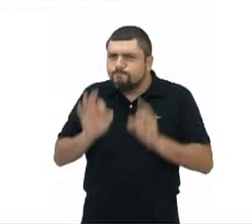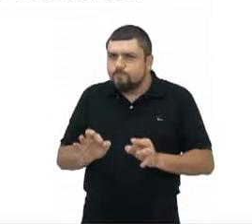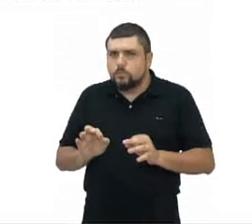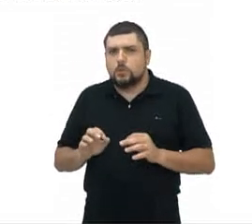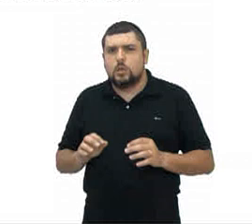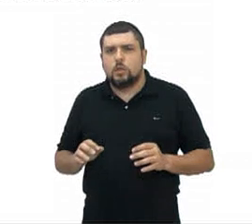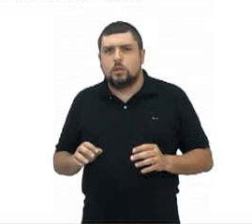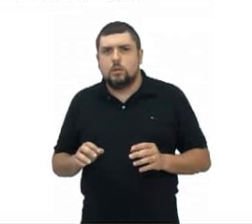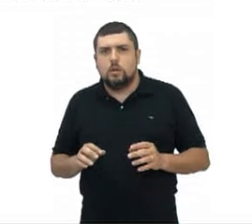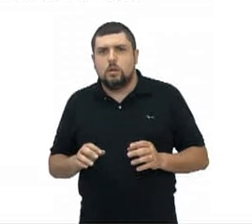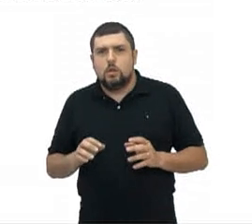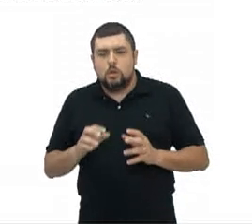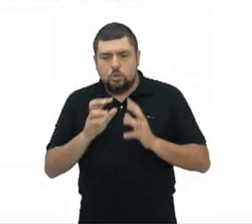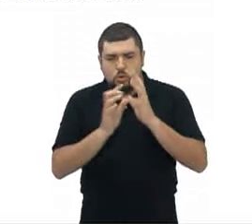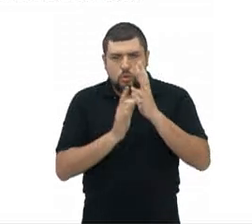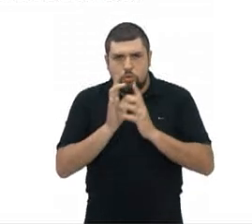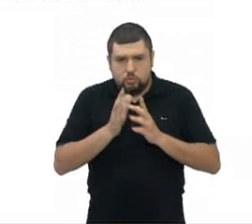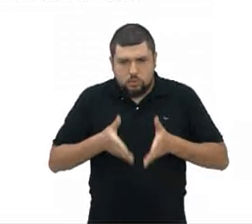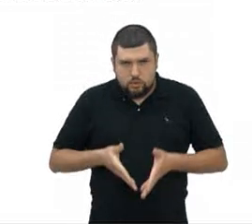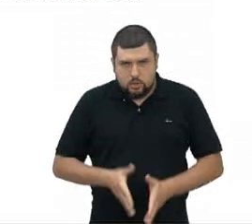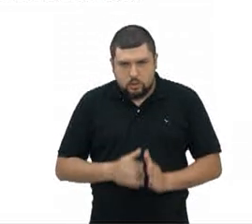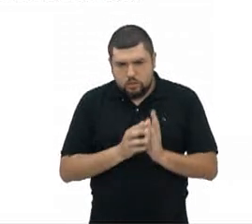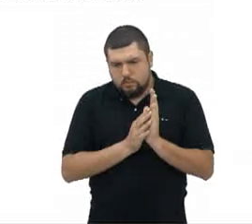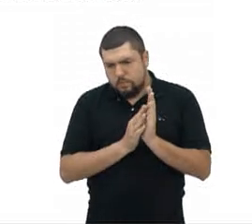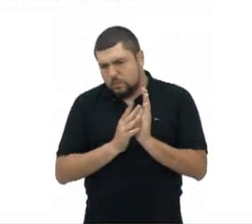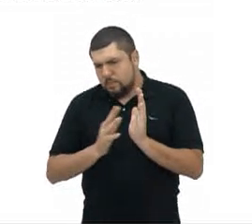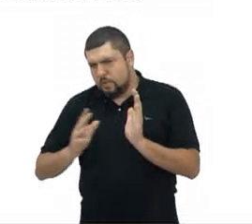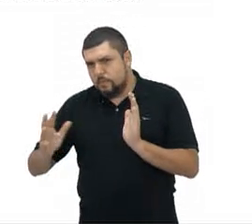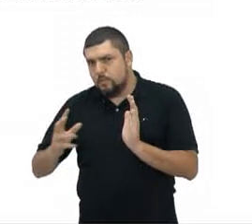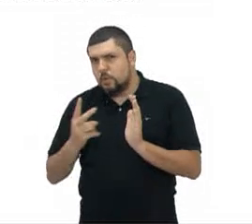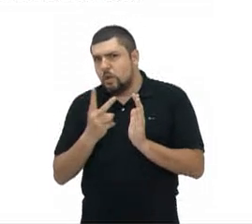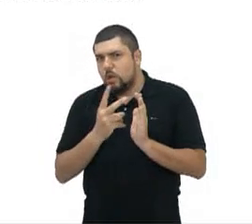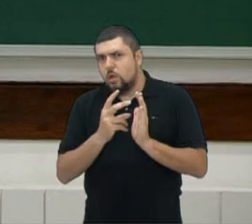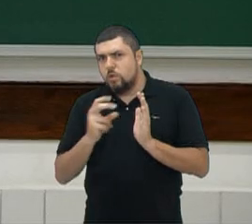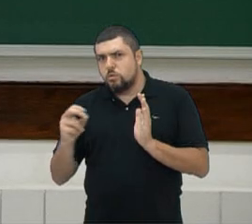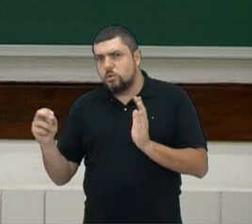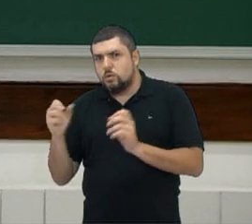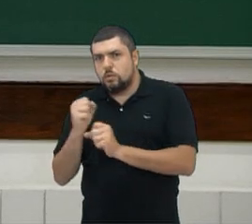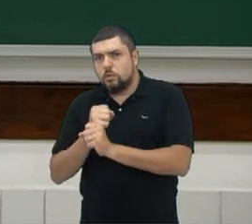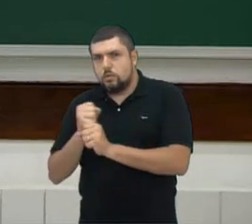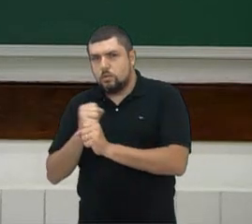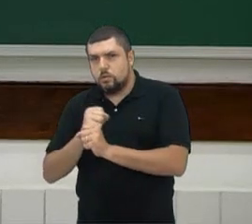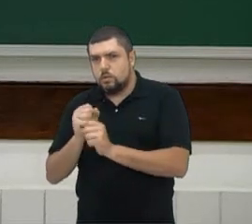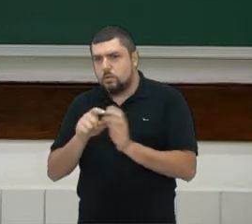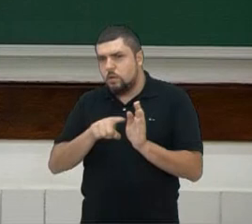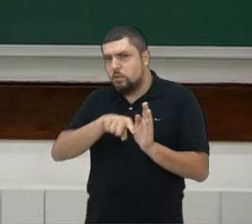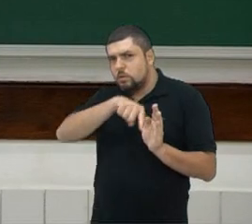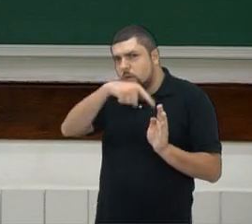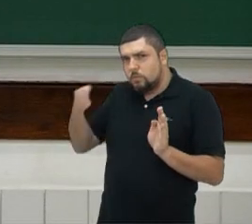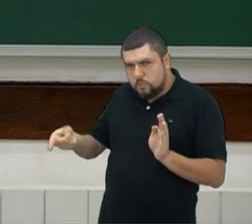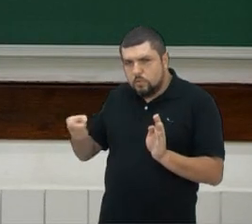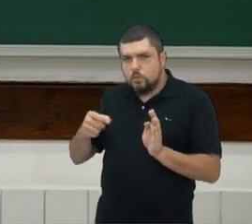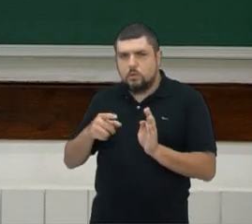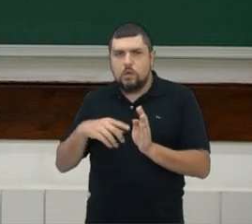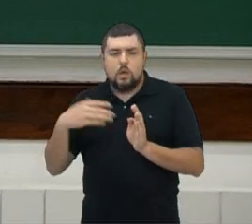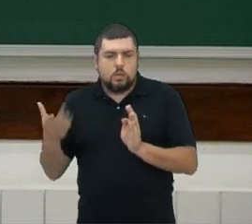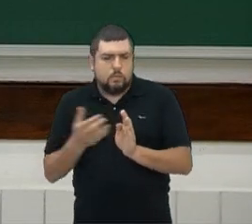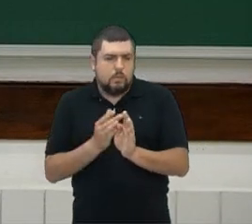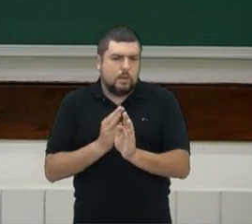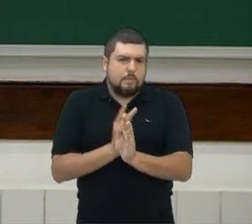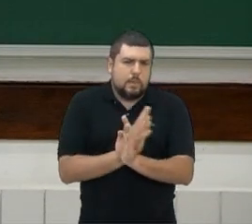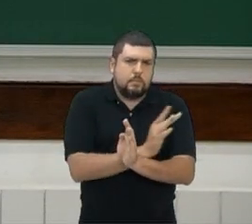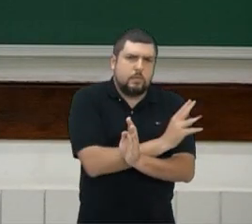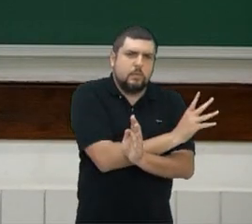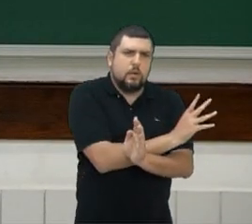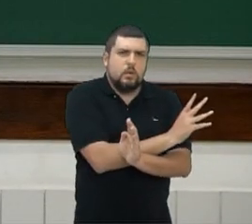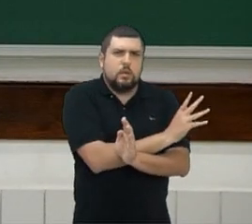cristã, 200 anos depois de Cristo, então assim, é uma civilização que passou pelo período da era cristã,